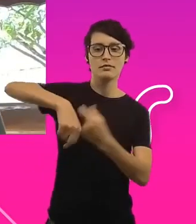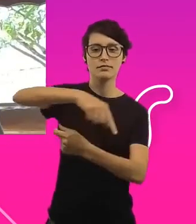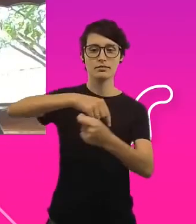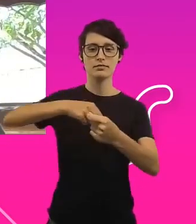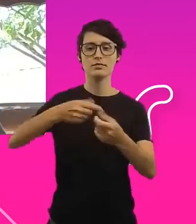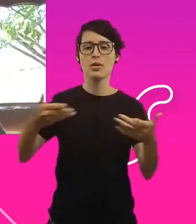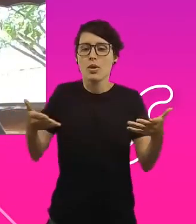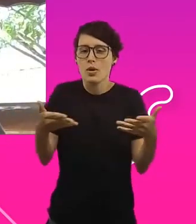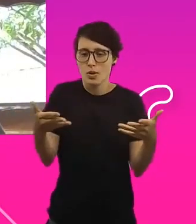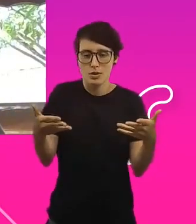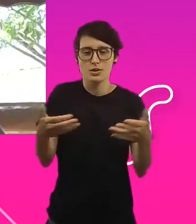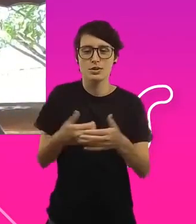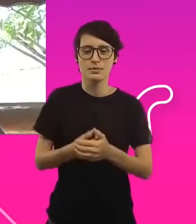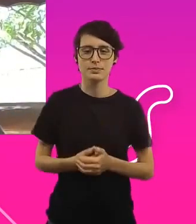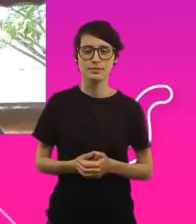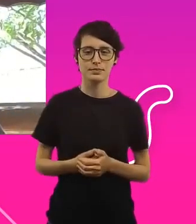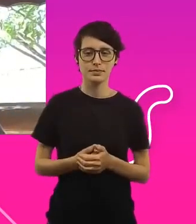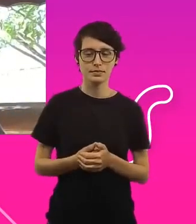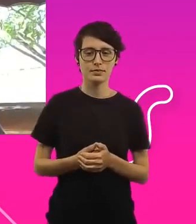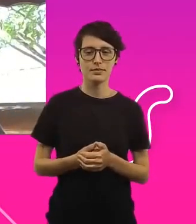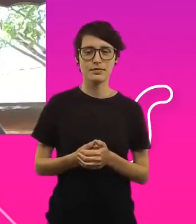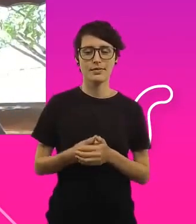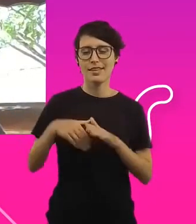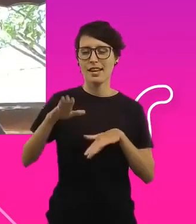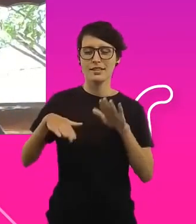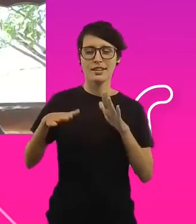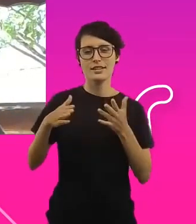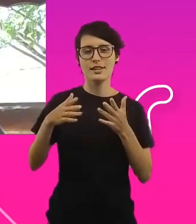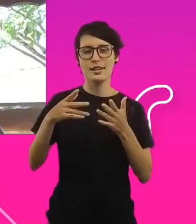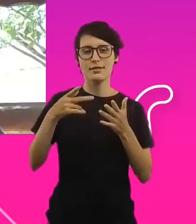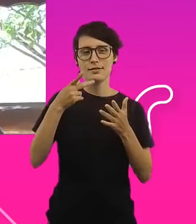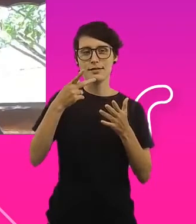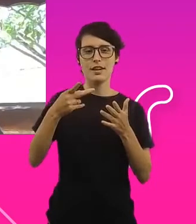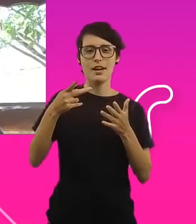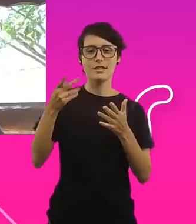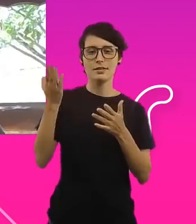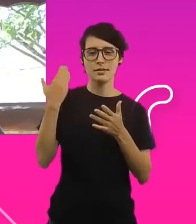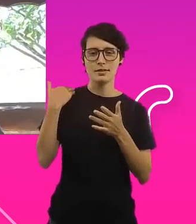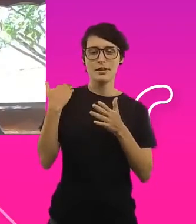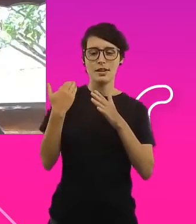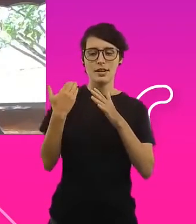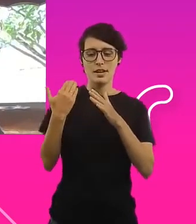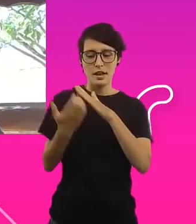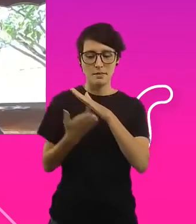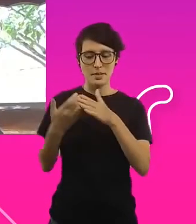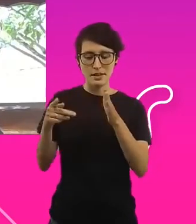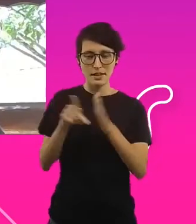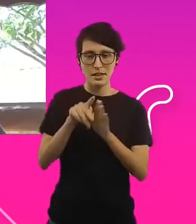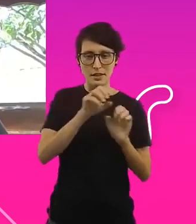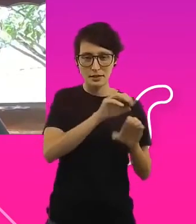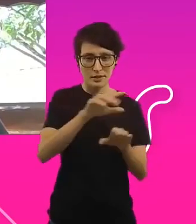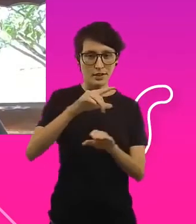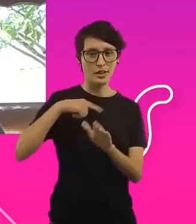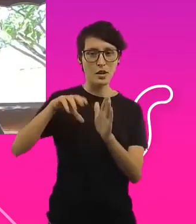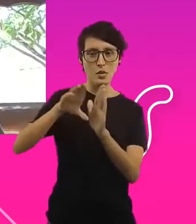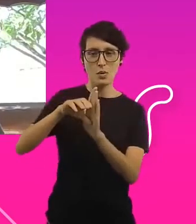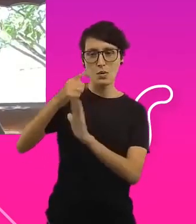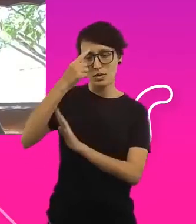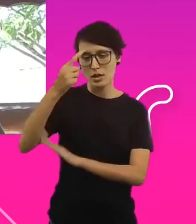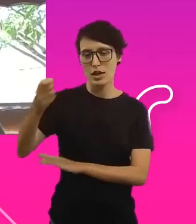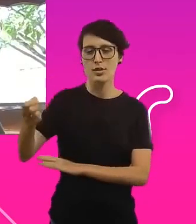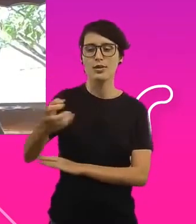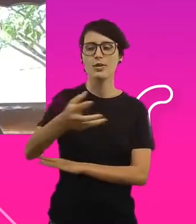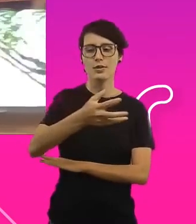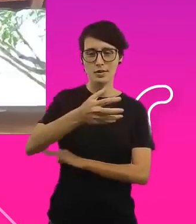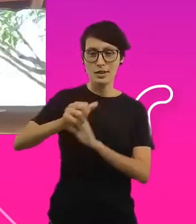Então, eu costumo brincar que a Carambola é uma empresa de educação que trabalha com conceito inovador, e a primeira